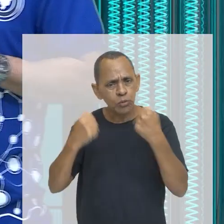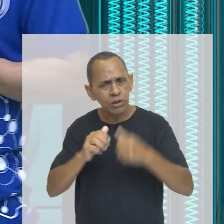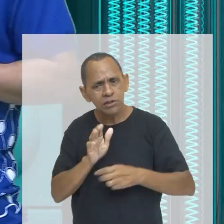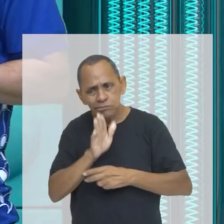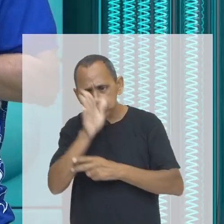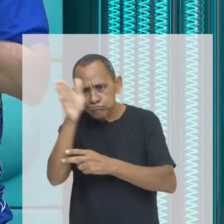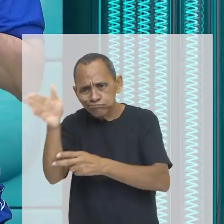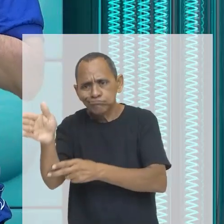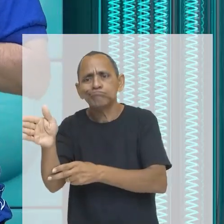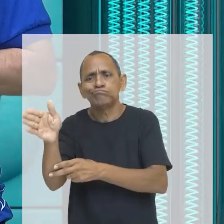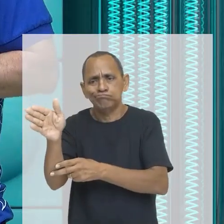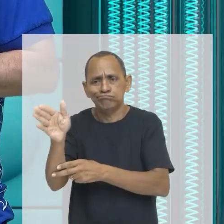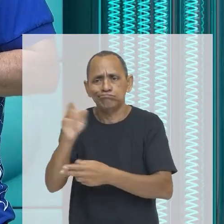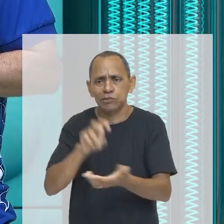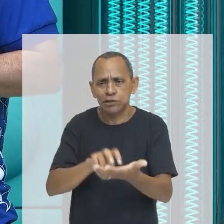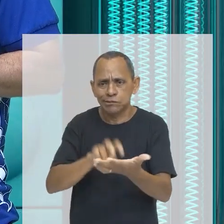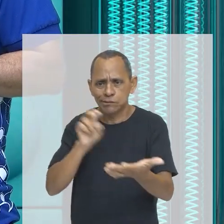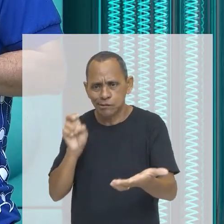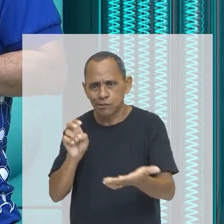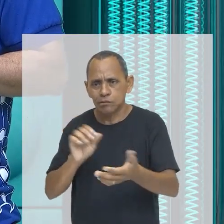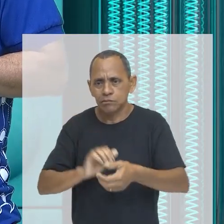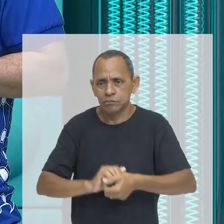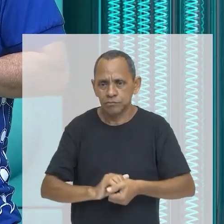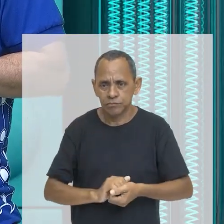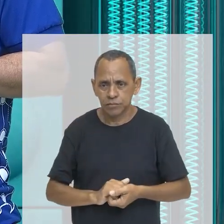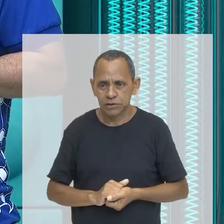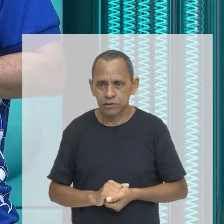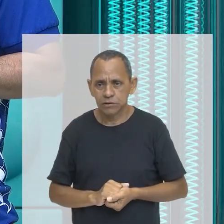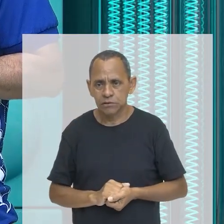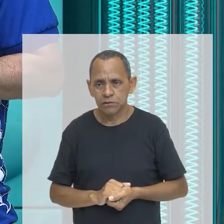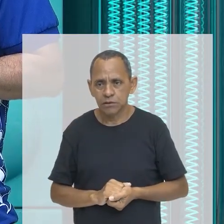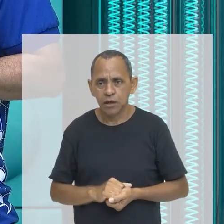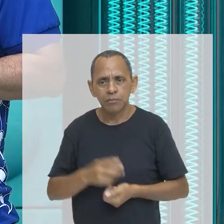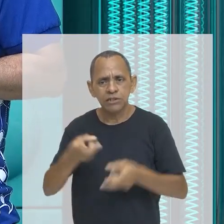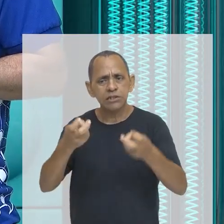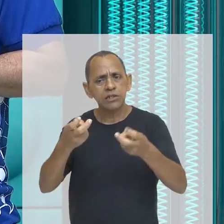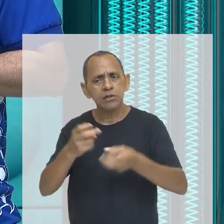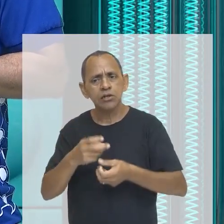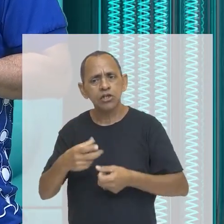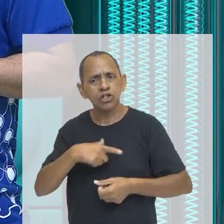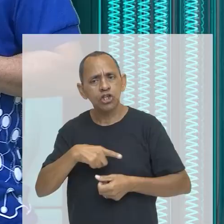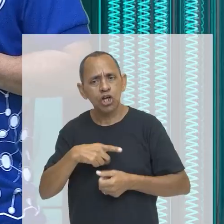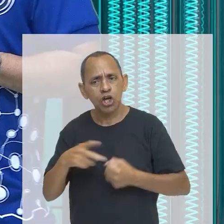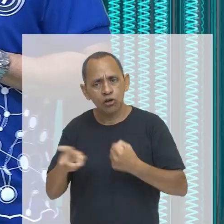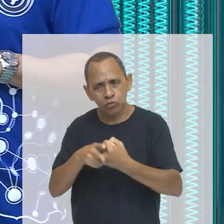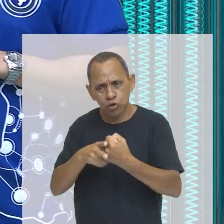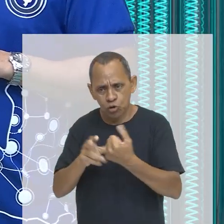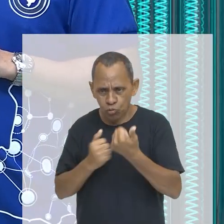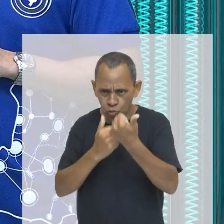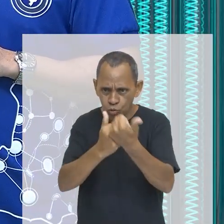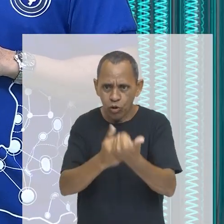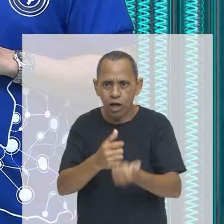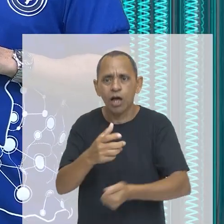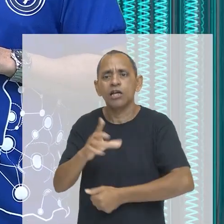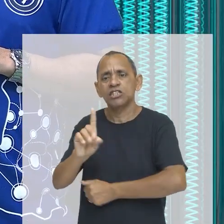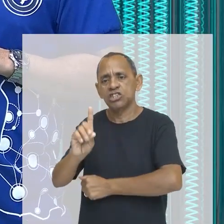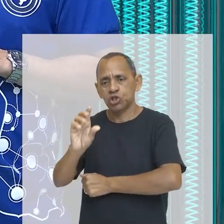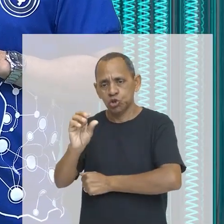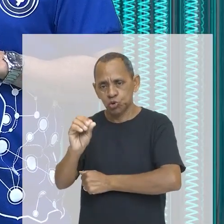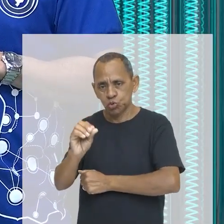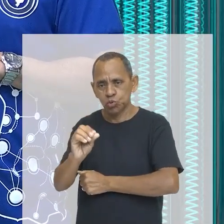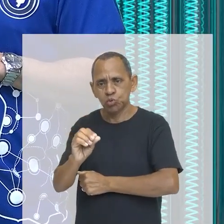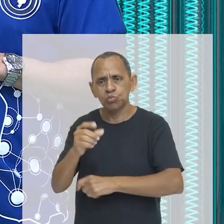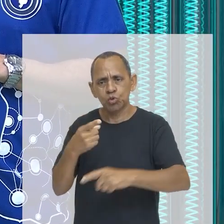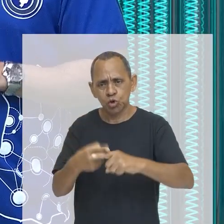aqui na estrutura, gente. Eu tenho nesse verbo auxiliar aqui, ó, o do. Por quê? Porque eu tenho o verbo